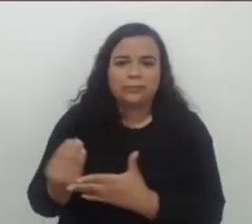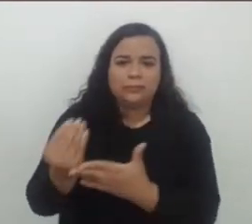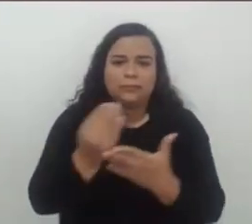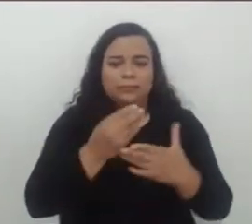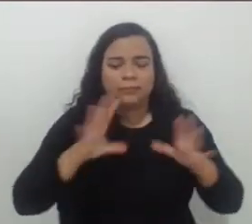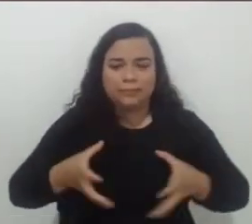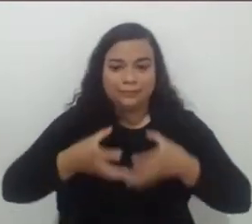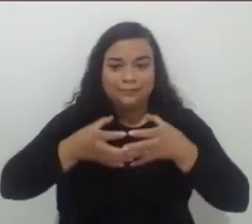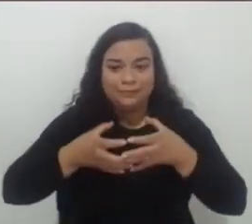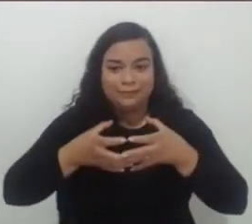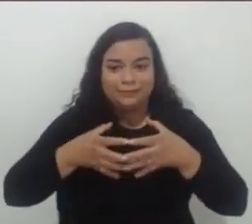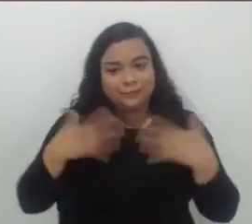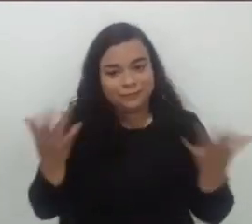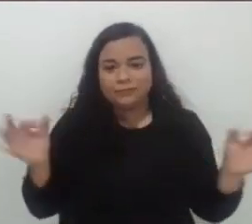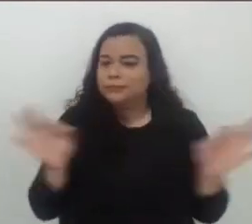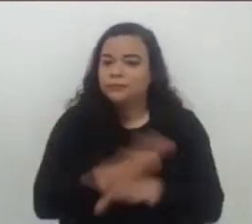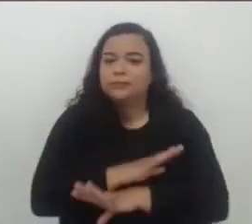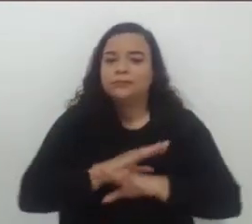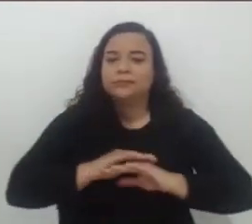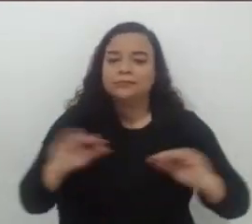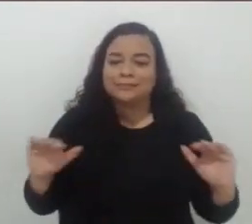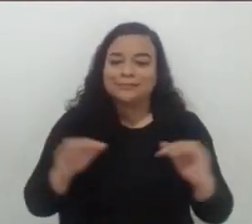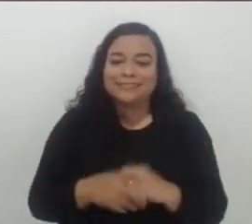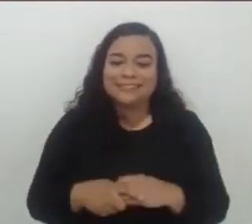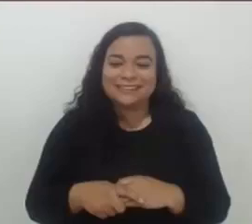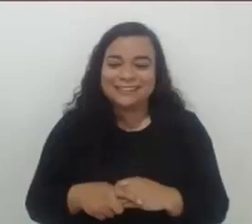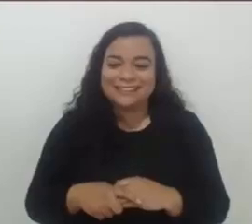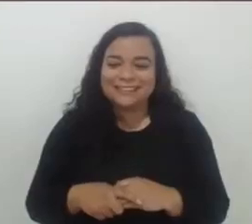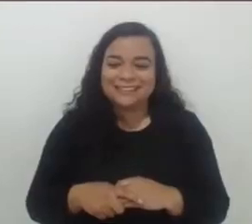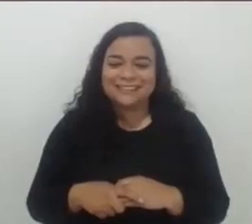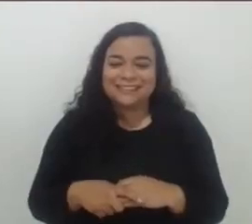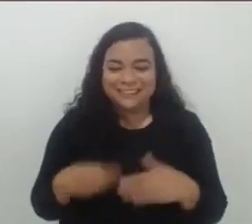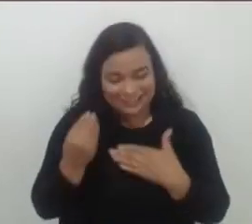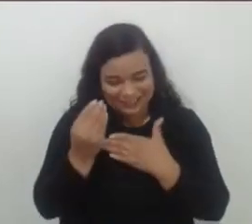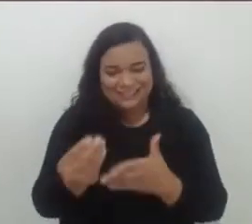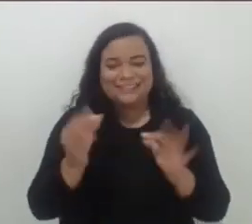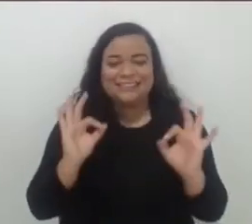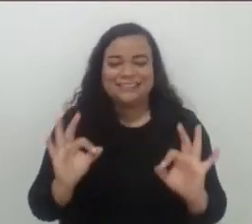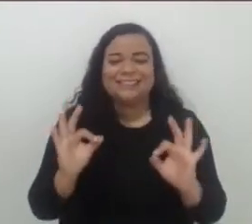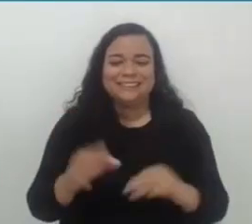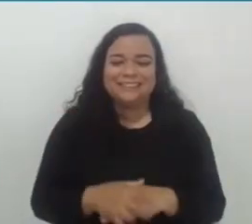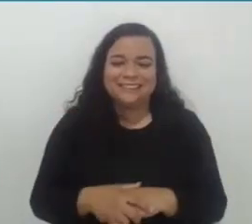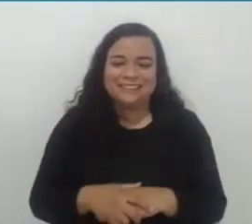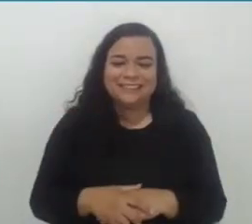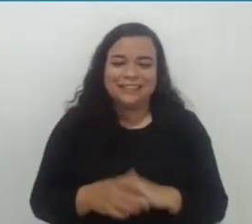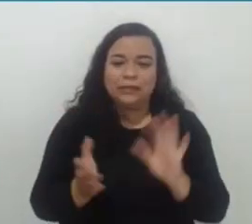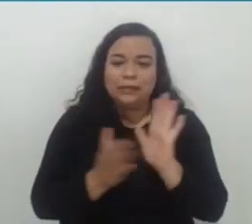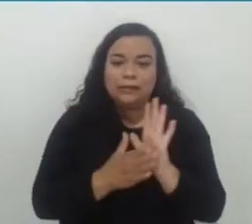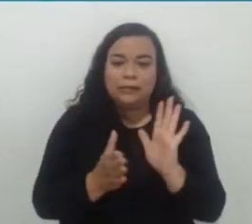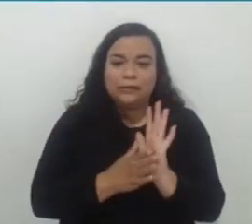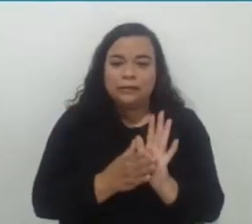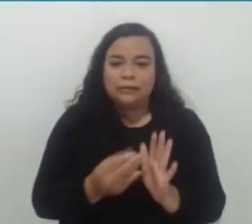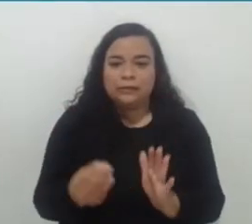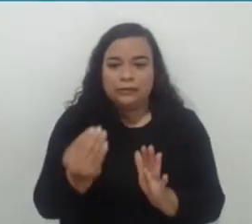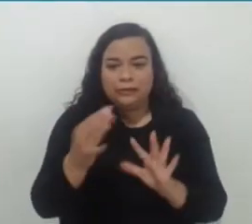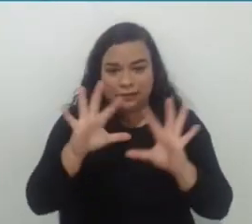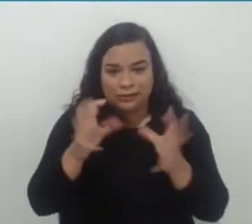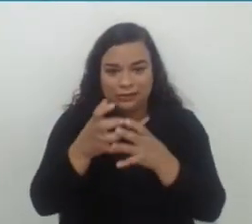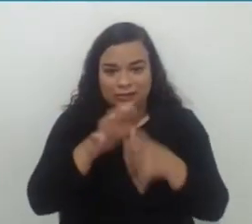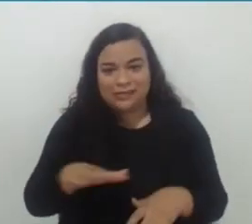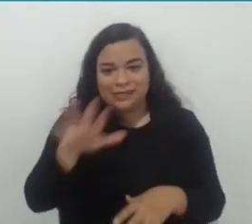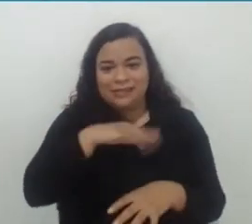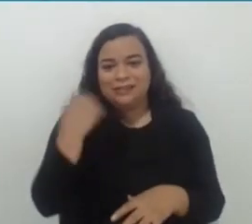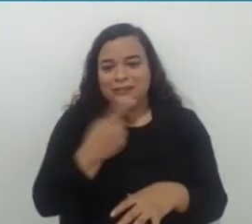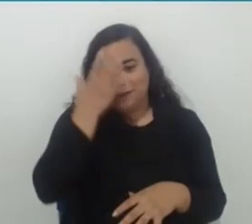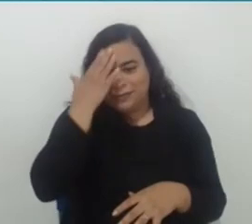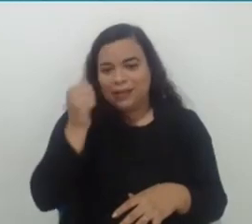Então, está feito, então. Me permita submeter à corte a proposta, naturalmente, nesse tipo de proposta que a gente já sabe o resultado,